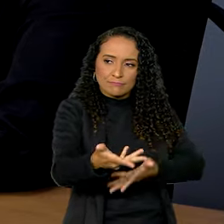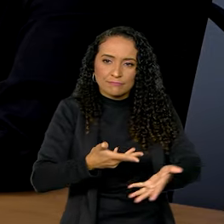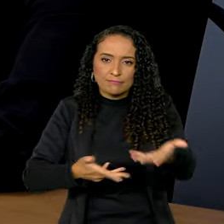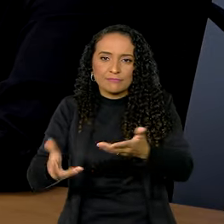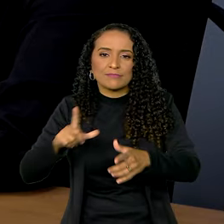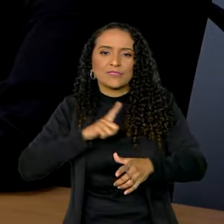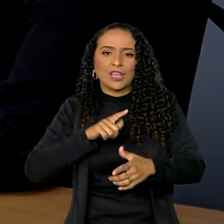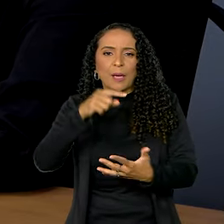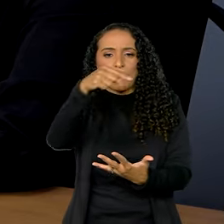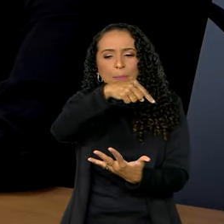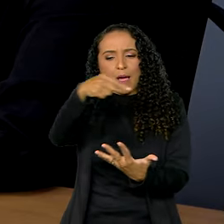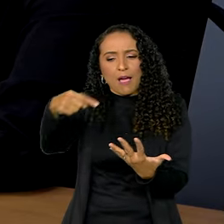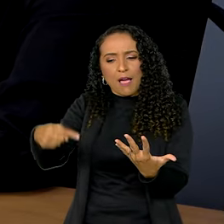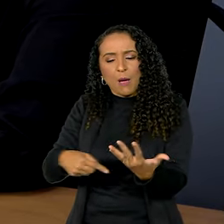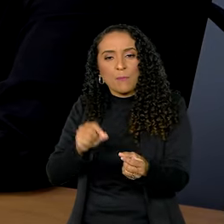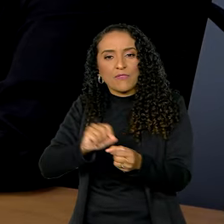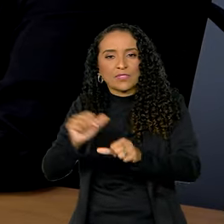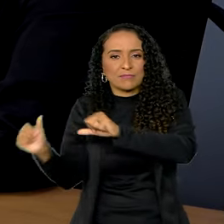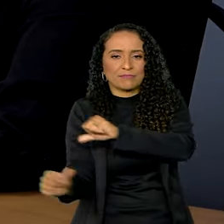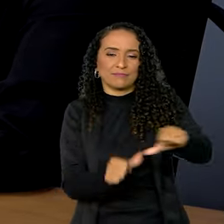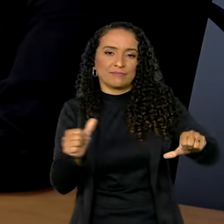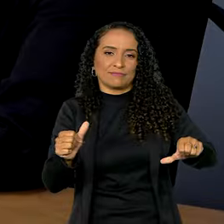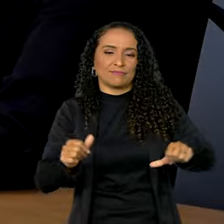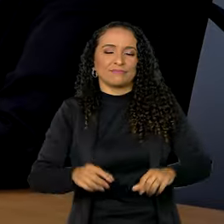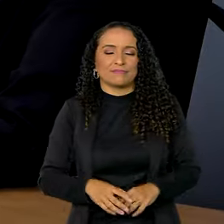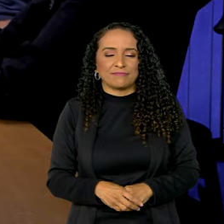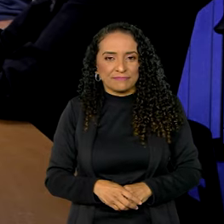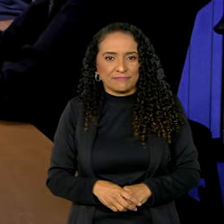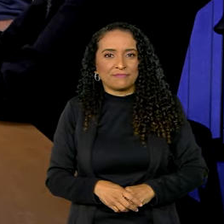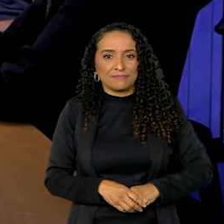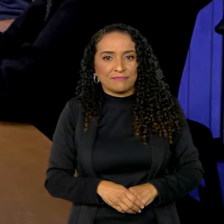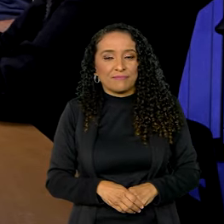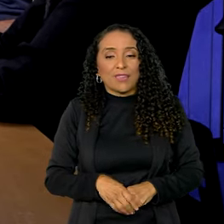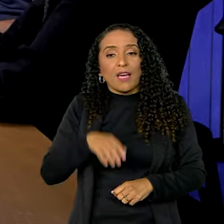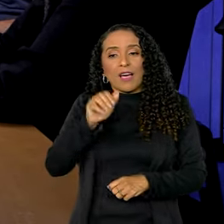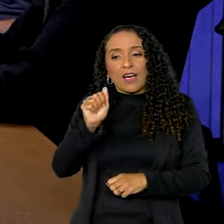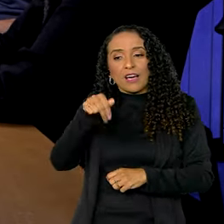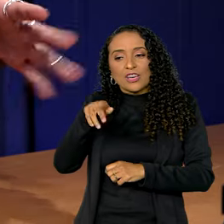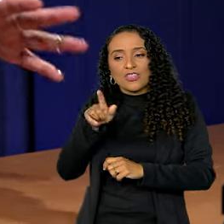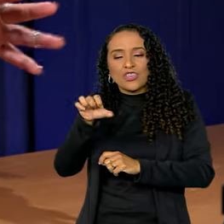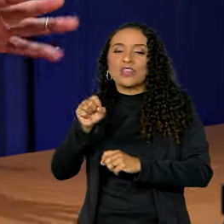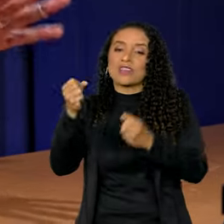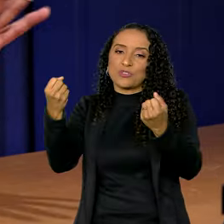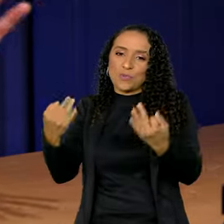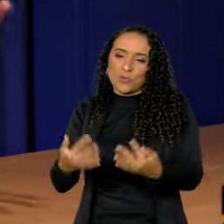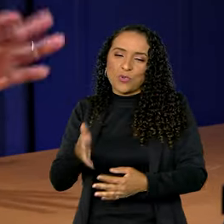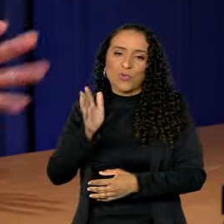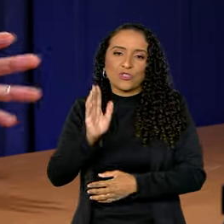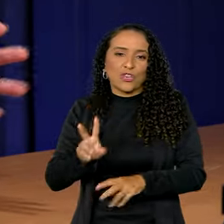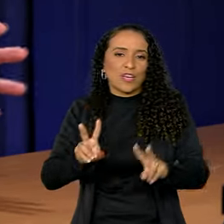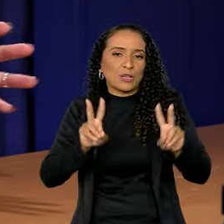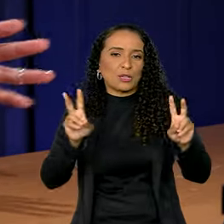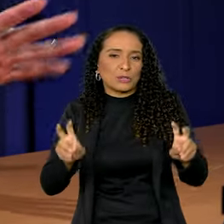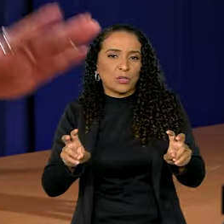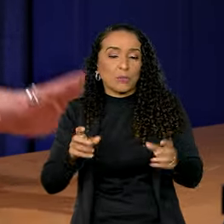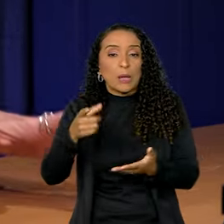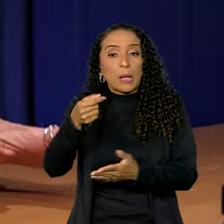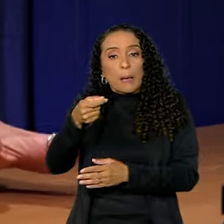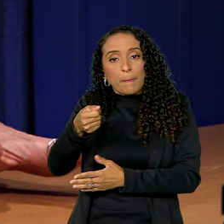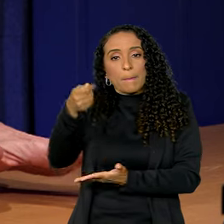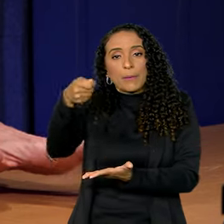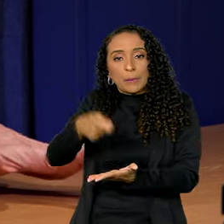consegue ter todos os elementos para fazer essa transição uhum a Angélica Já falou um pouquinho sobre